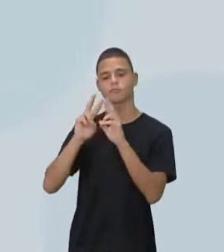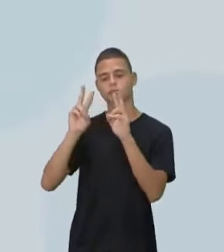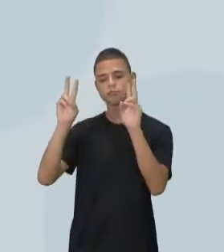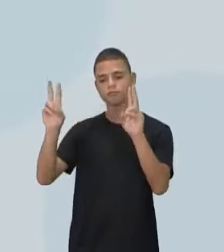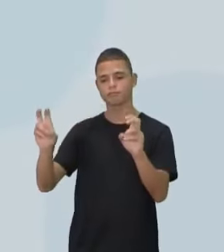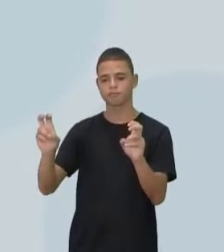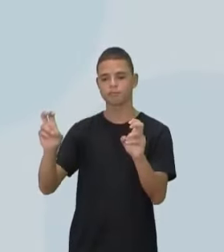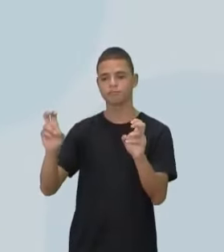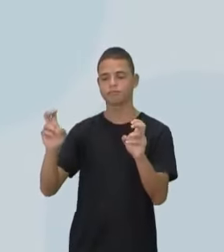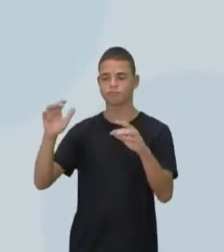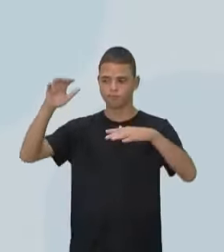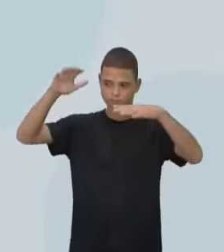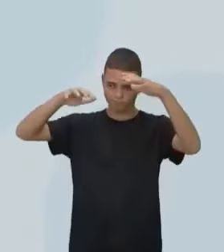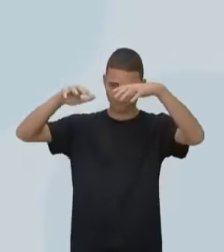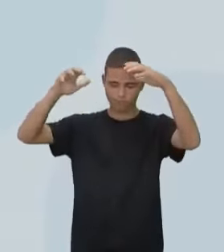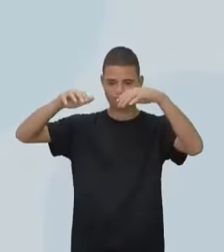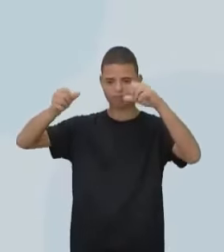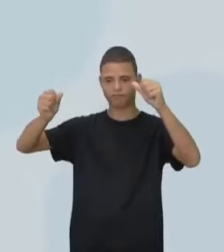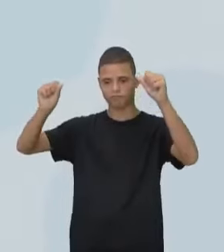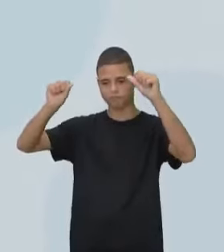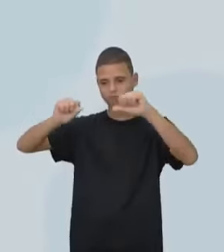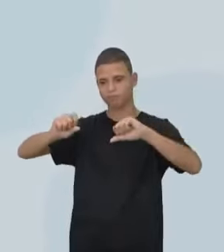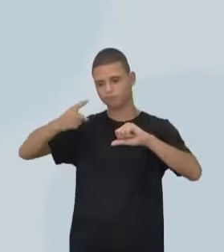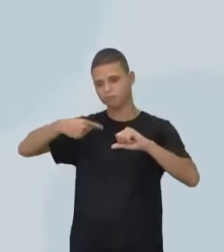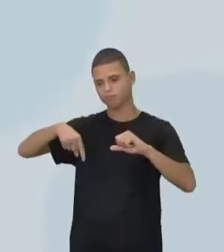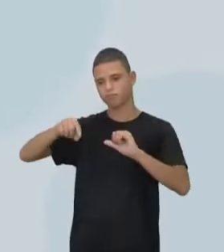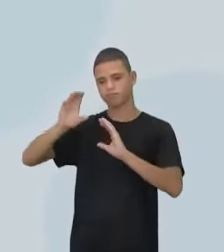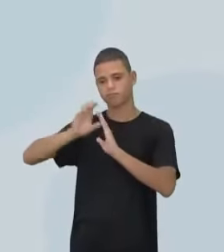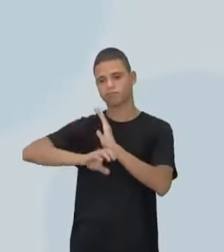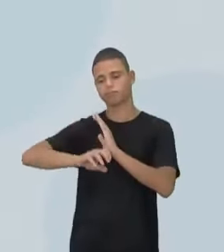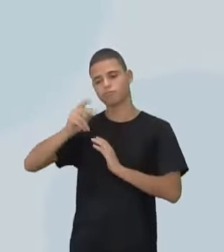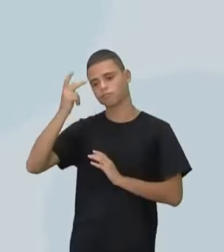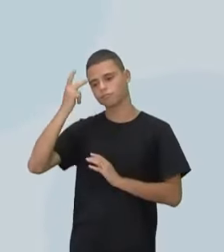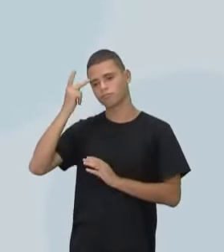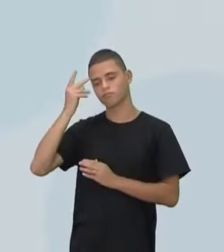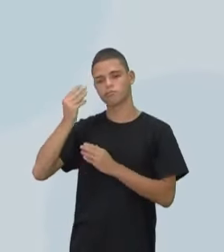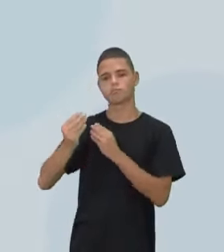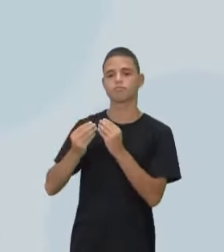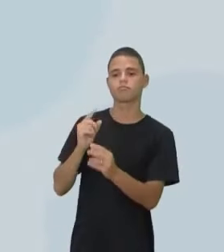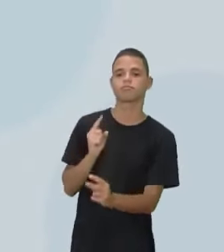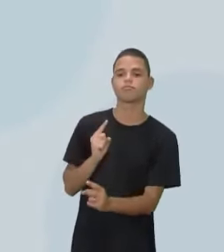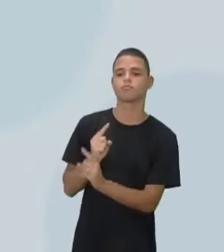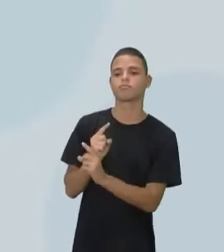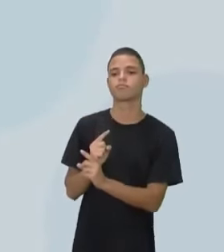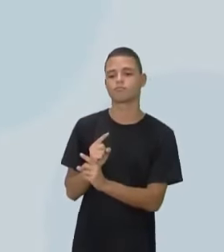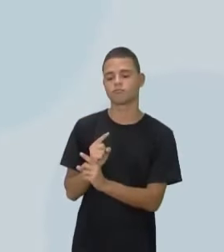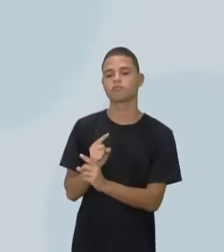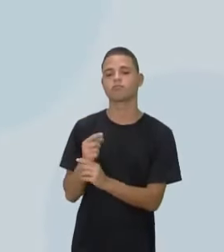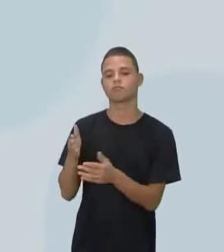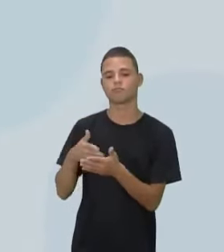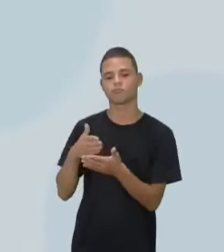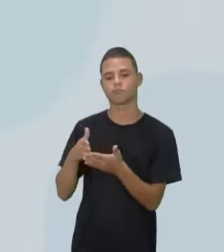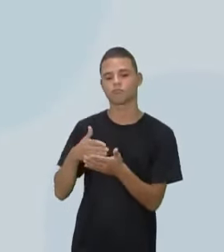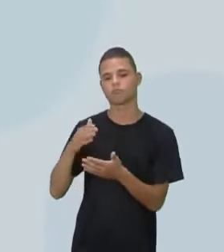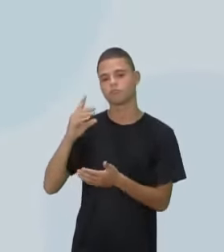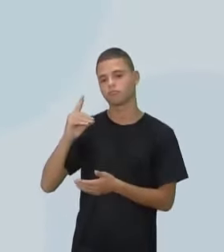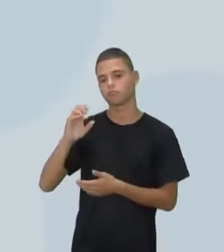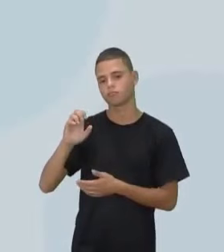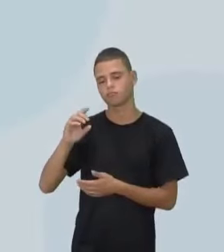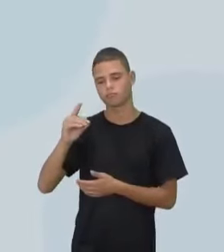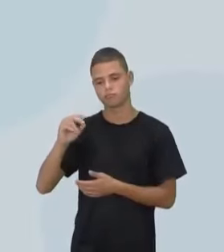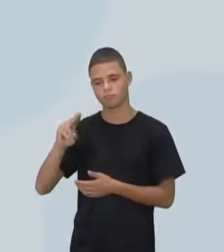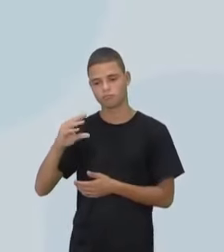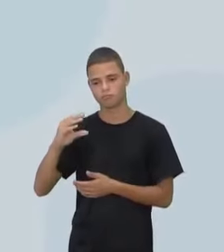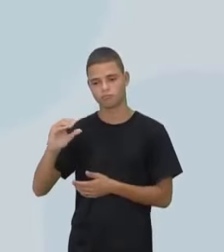desastres hidrometeorológicos no nosso currículo paulista, onde que a gente consegue encontrar isso no material da SEDUC. Depois, a gente